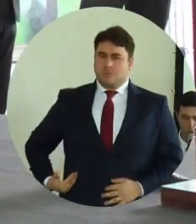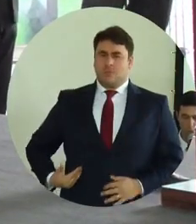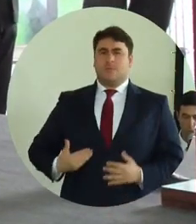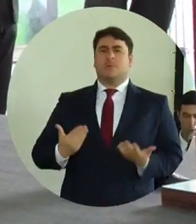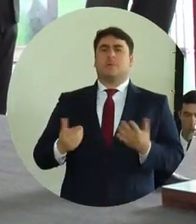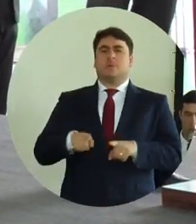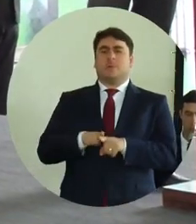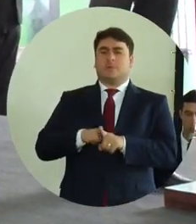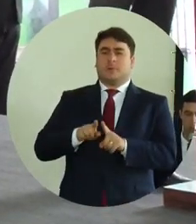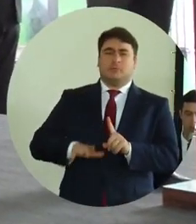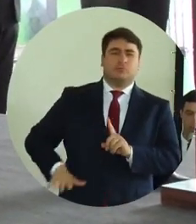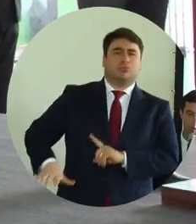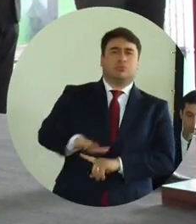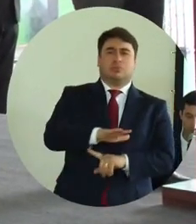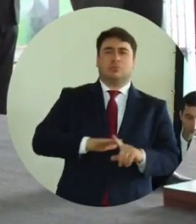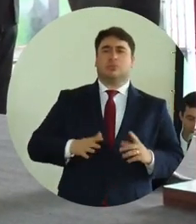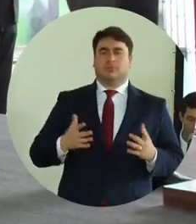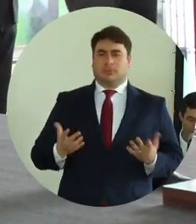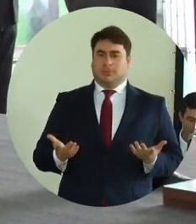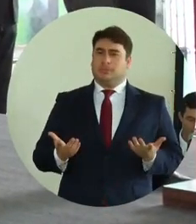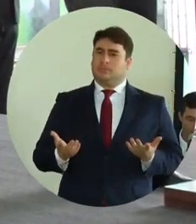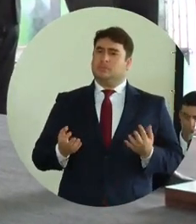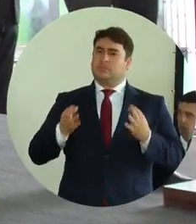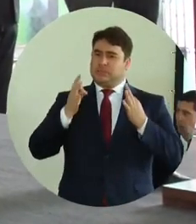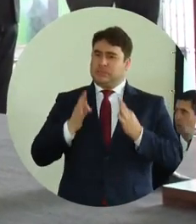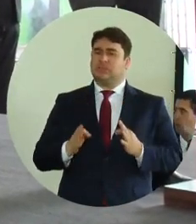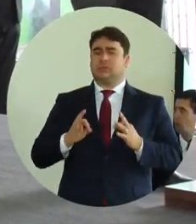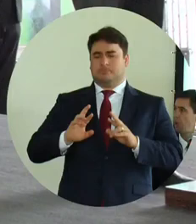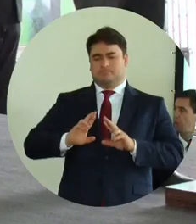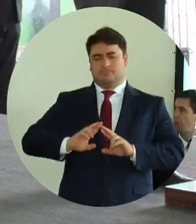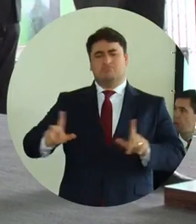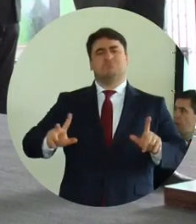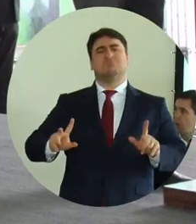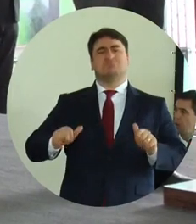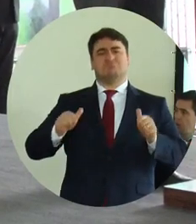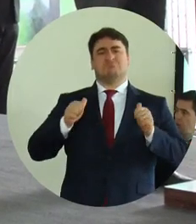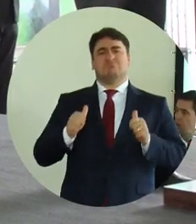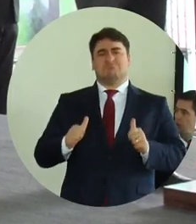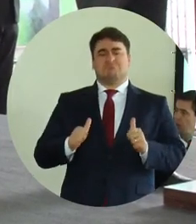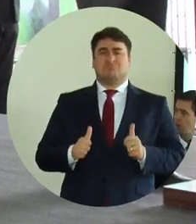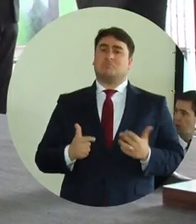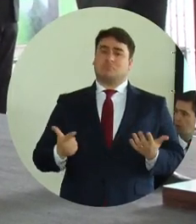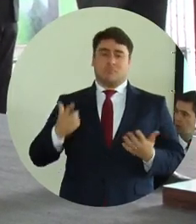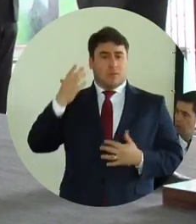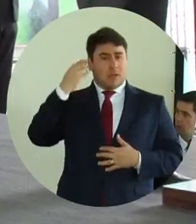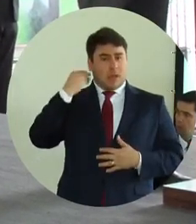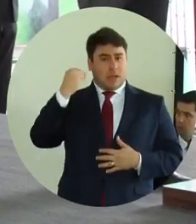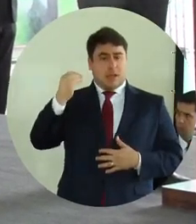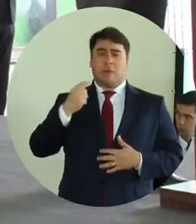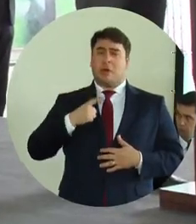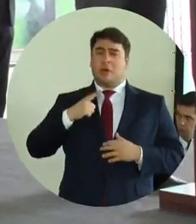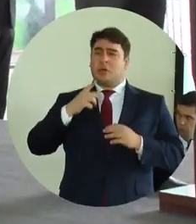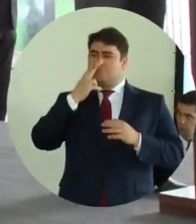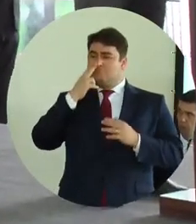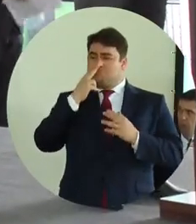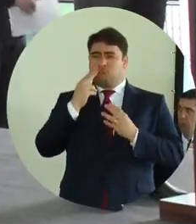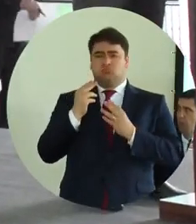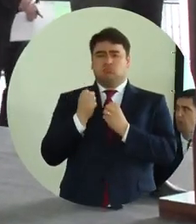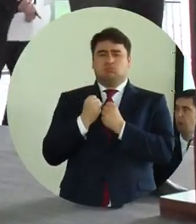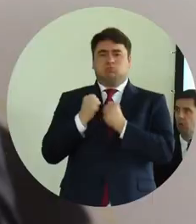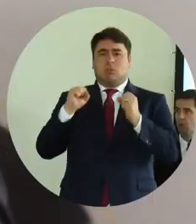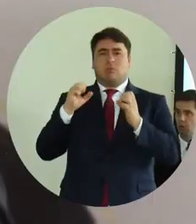e da sociedade. Isso faz toda a diferença. Linamara é um dínamo que